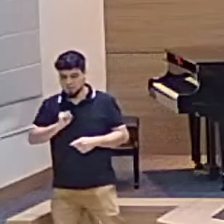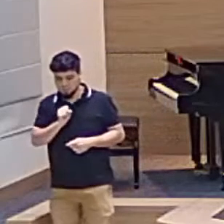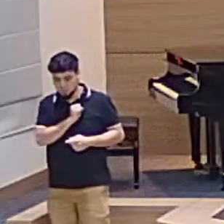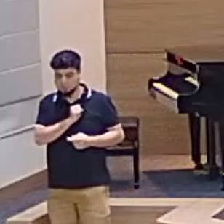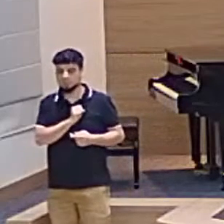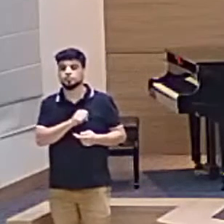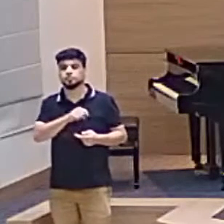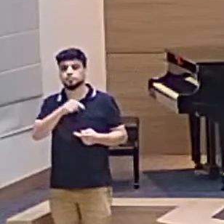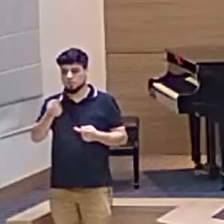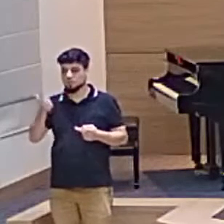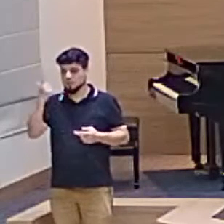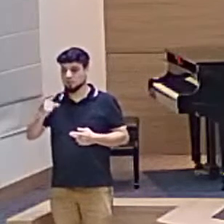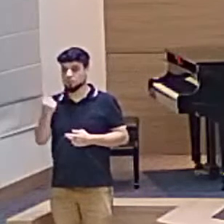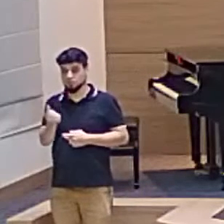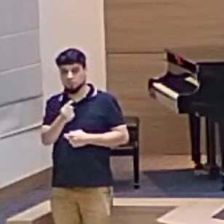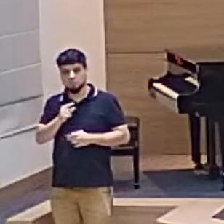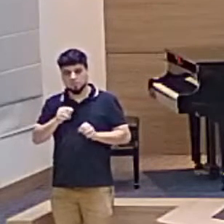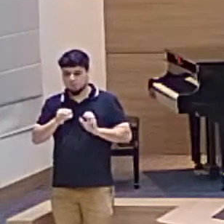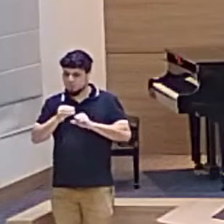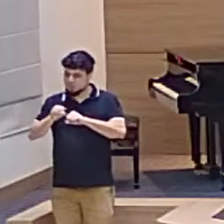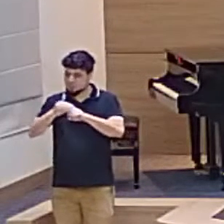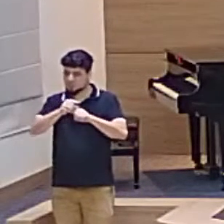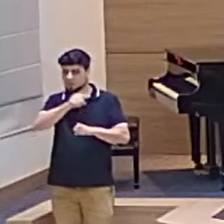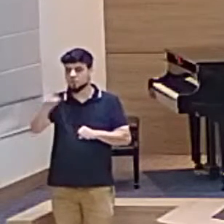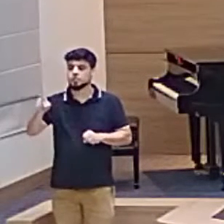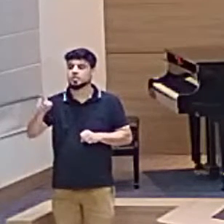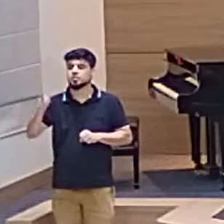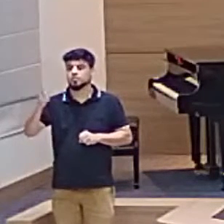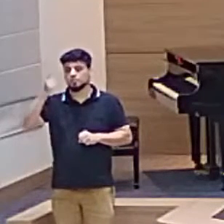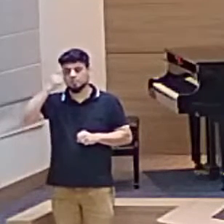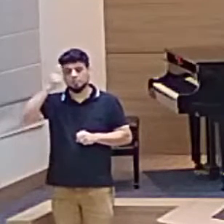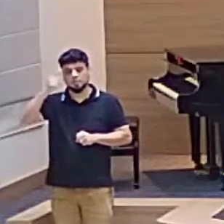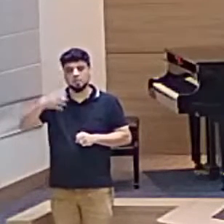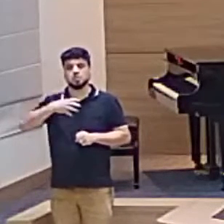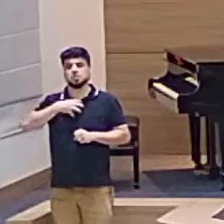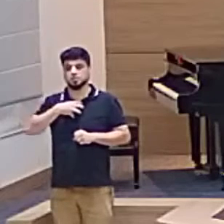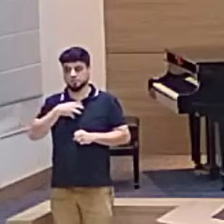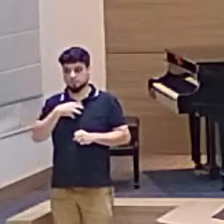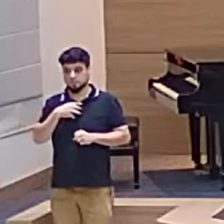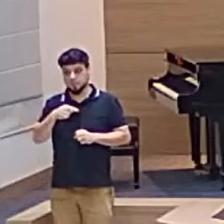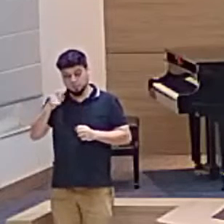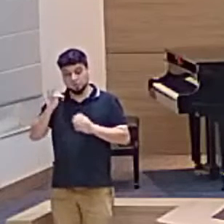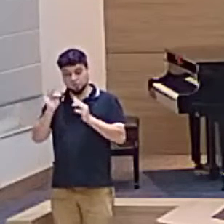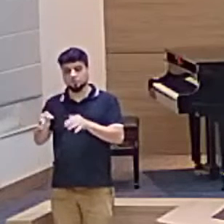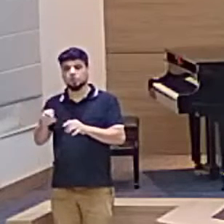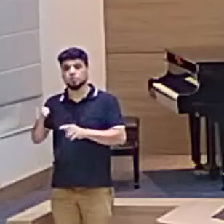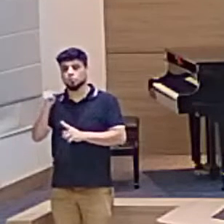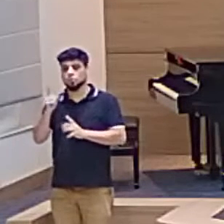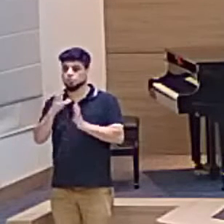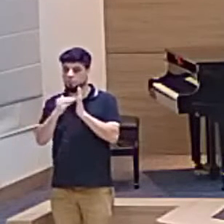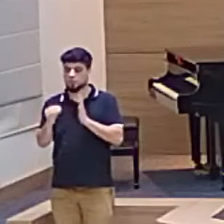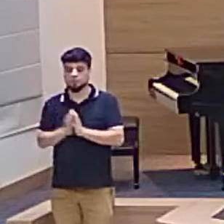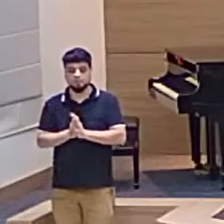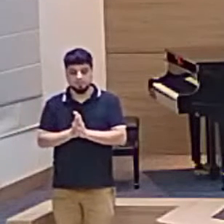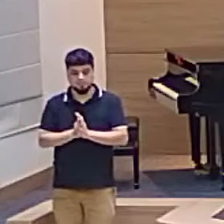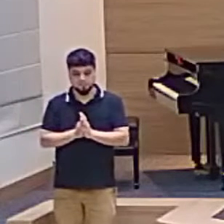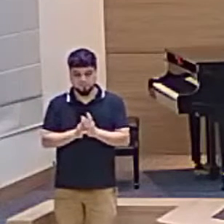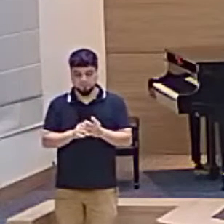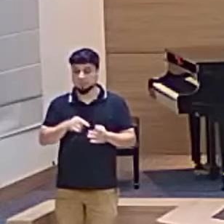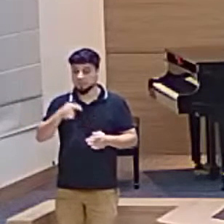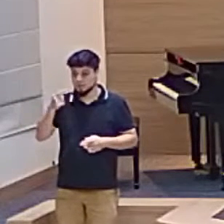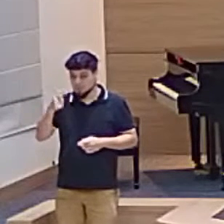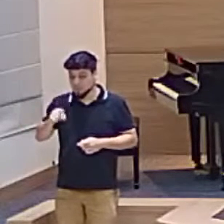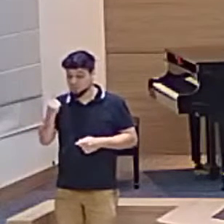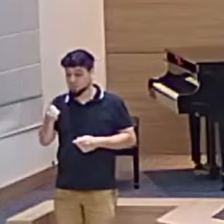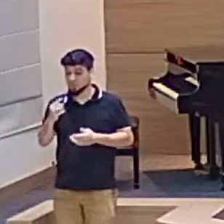personagens de maneira a causar Impacto e quero finalizar com algum personagem que de fato deve ser o nosso exemplo temos um outro personagem a partir do Capítulo 14